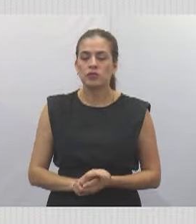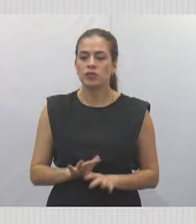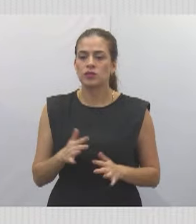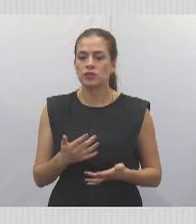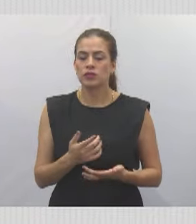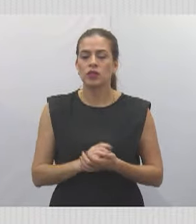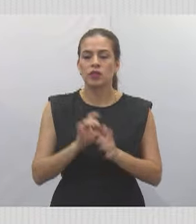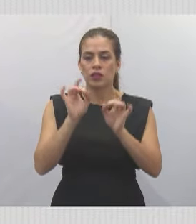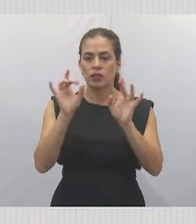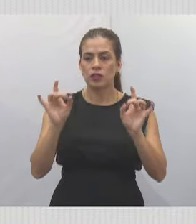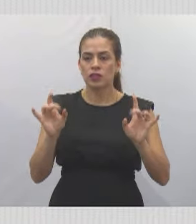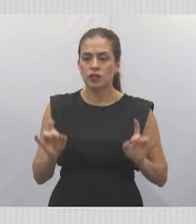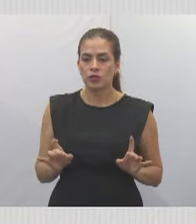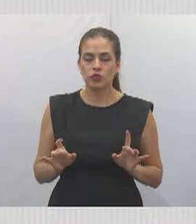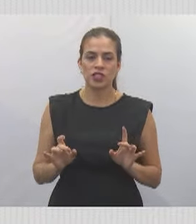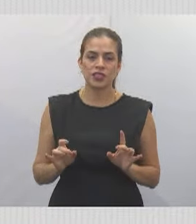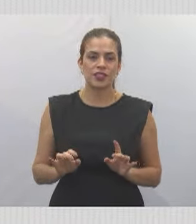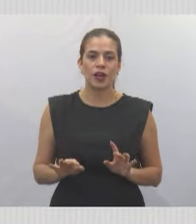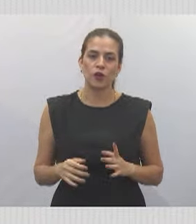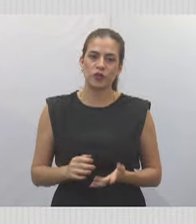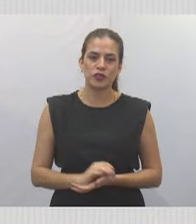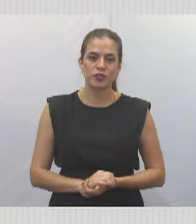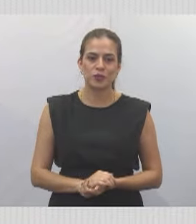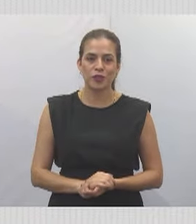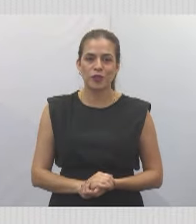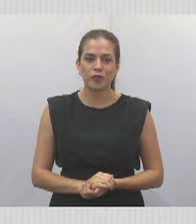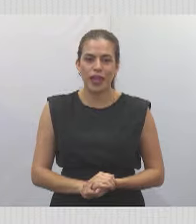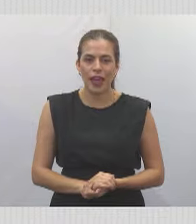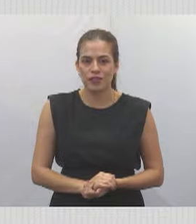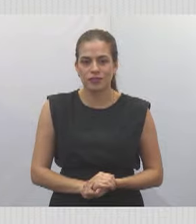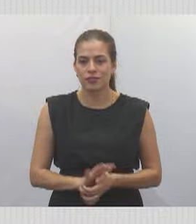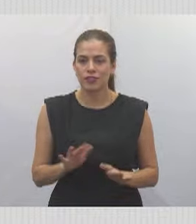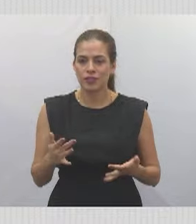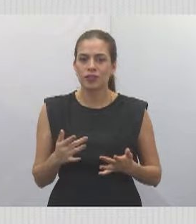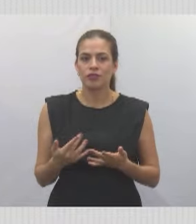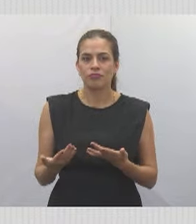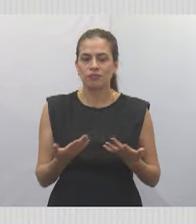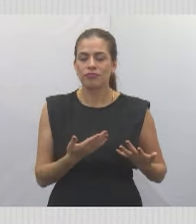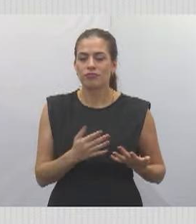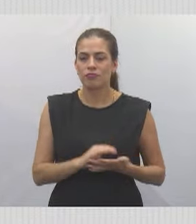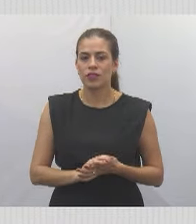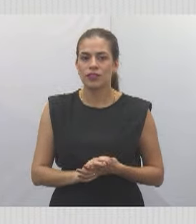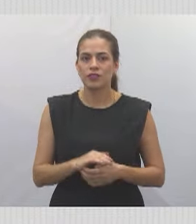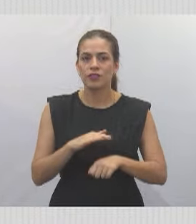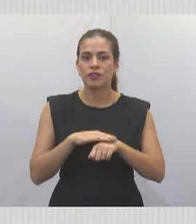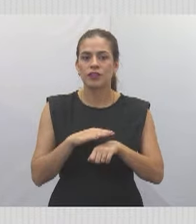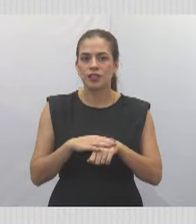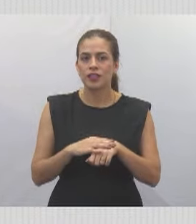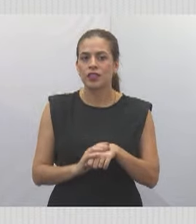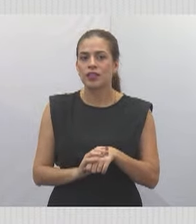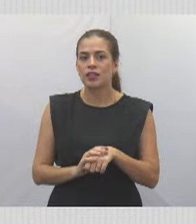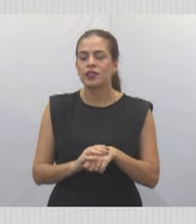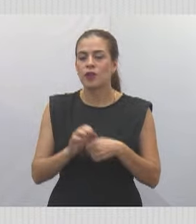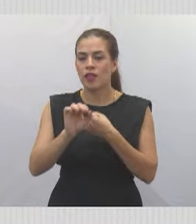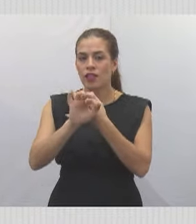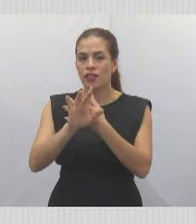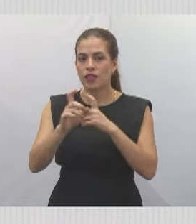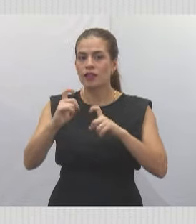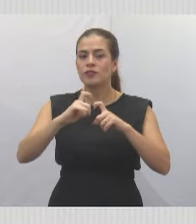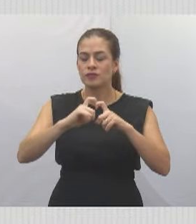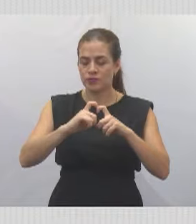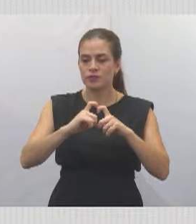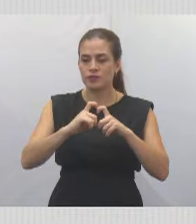Para vocês terem ideia, no segundo quadrimestre de 2023, realizamos apenas 280 teleconsultorias, porque o